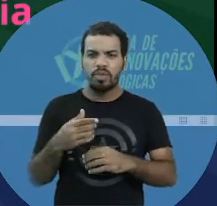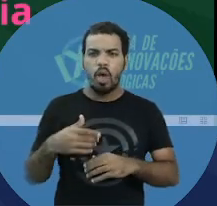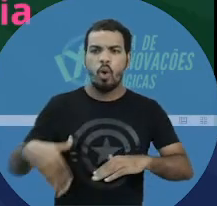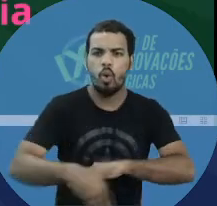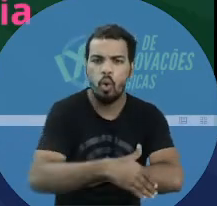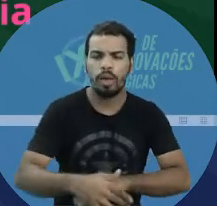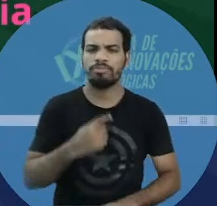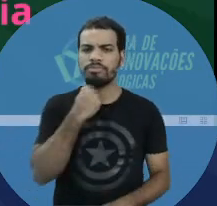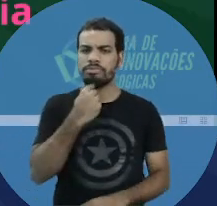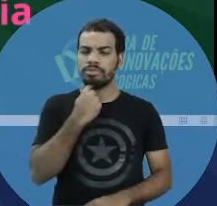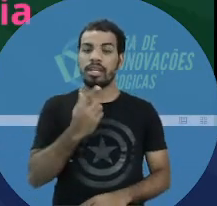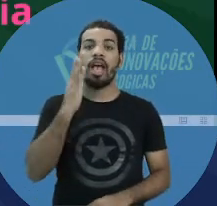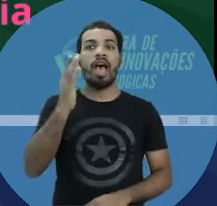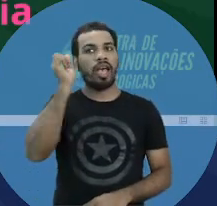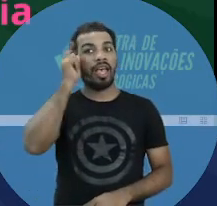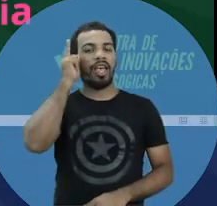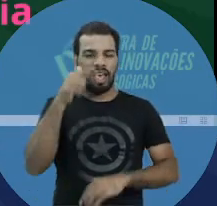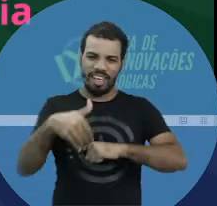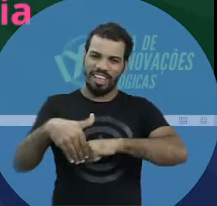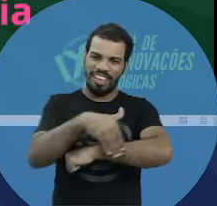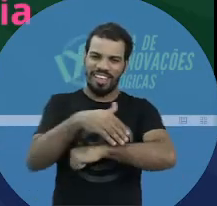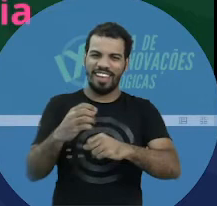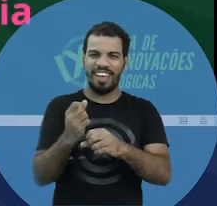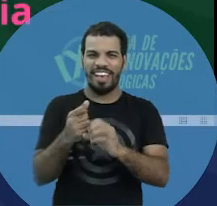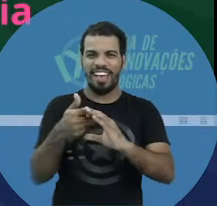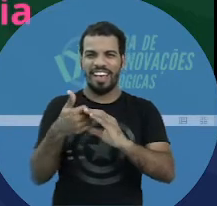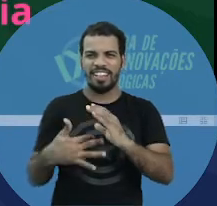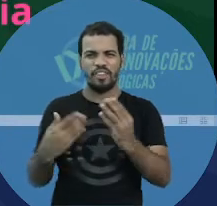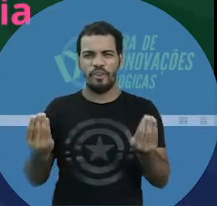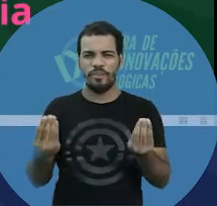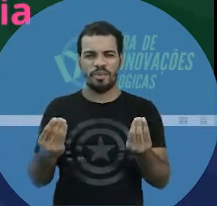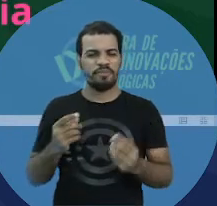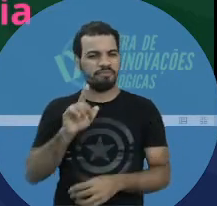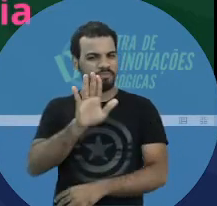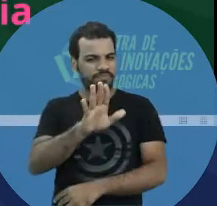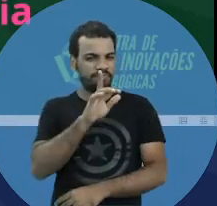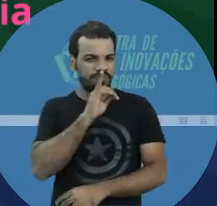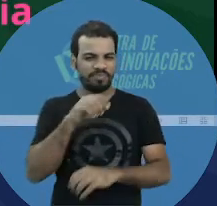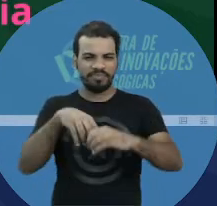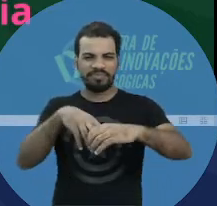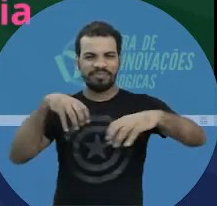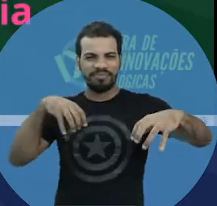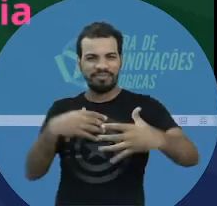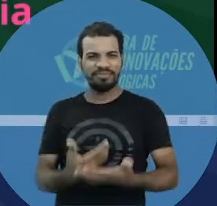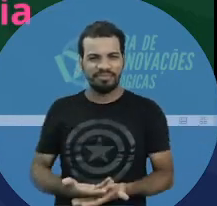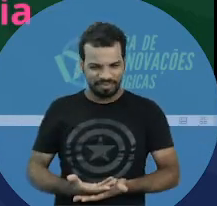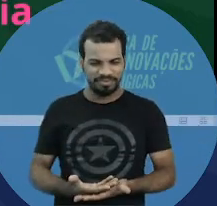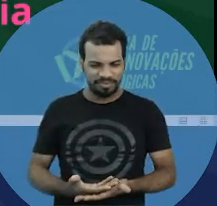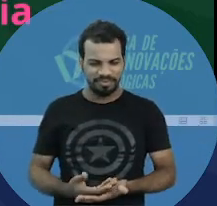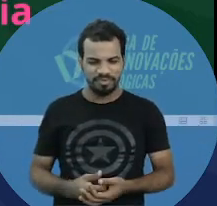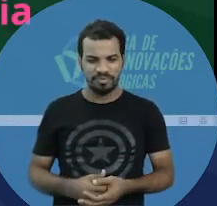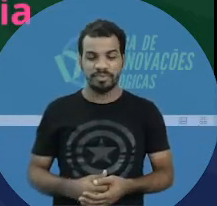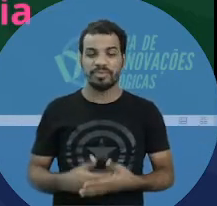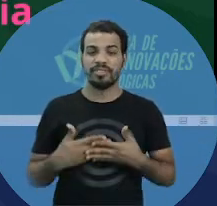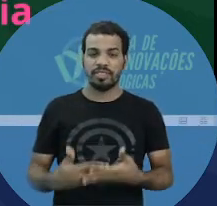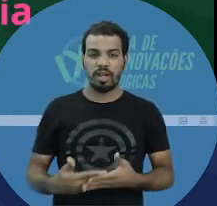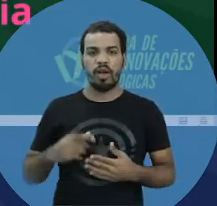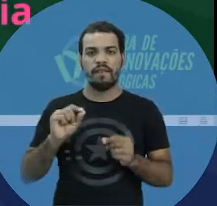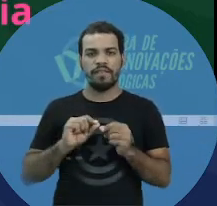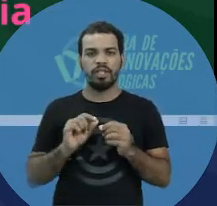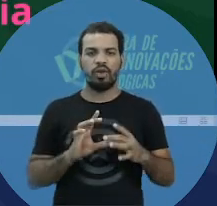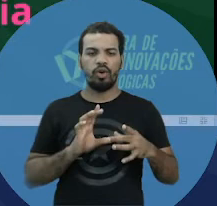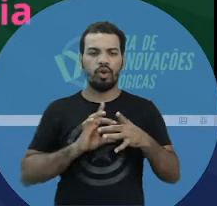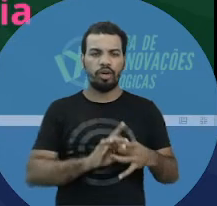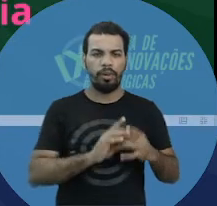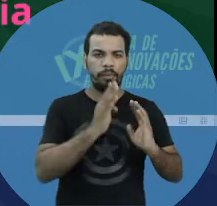veio a característica, né, de trabalhar com eles de forma digital. Então, daí eu uni o contexto da